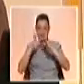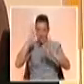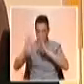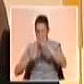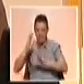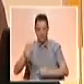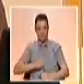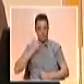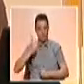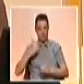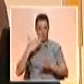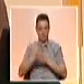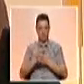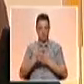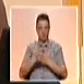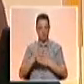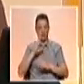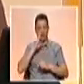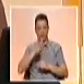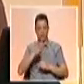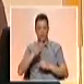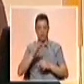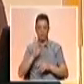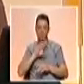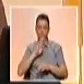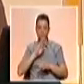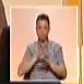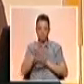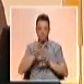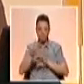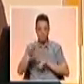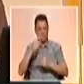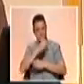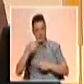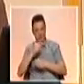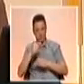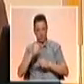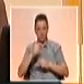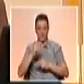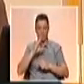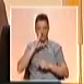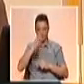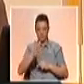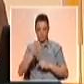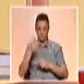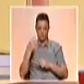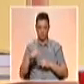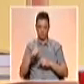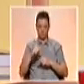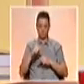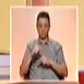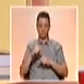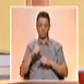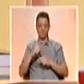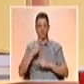contribui para uma melhoria da menos carga orgânica para o estuário, portanto, contribui para uma melhoria significativa do estuário do Tejo. Menos esforço, portanto, do rio para se regenerar. Sim,